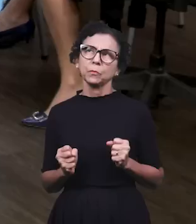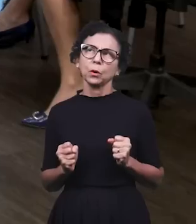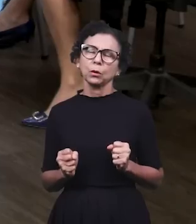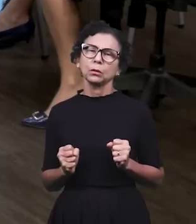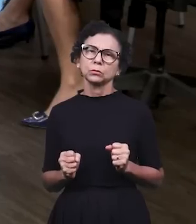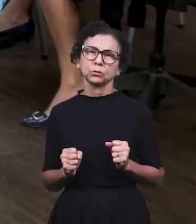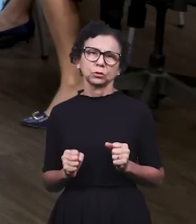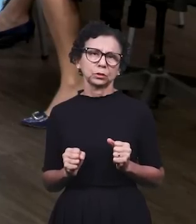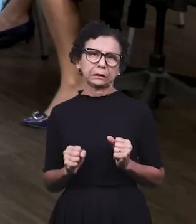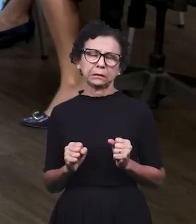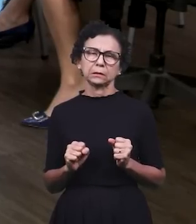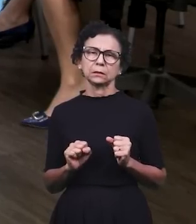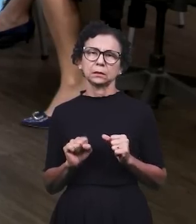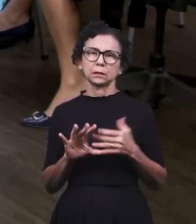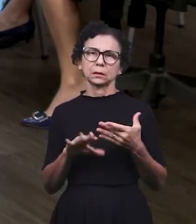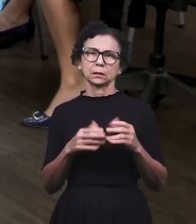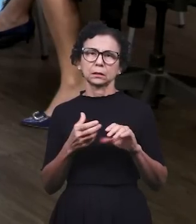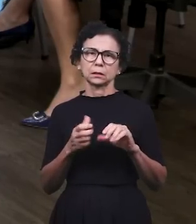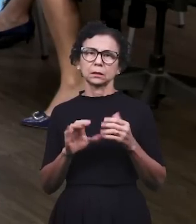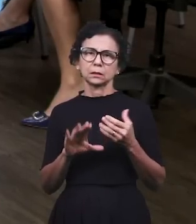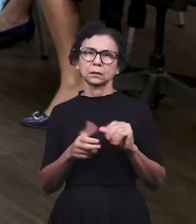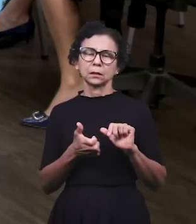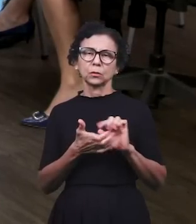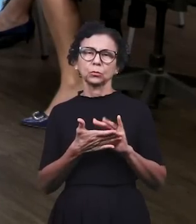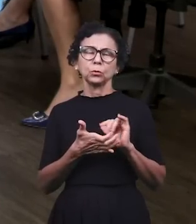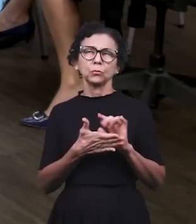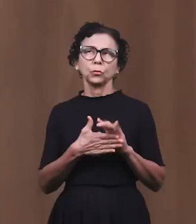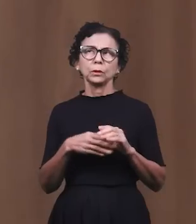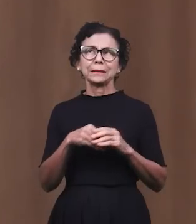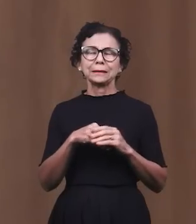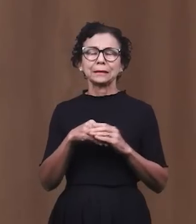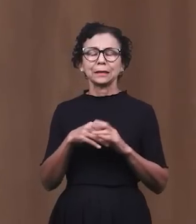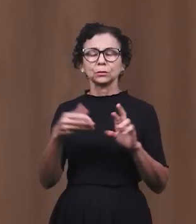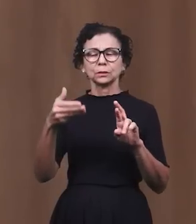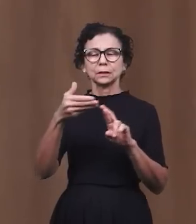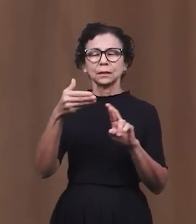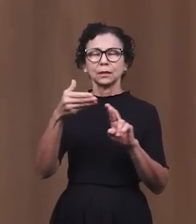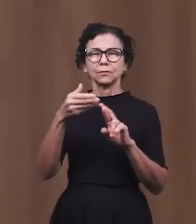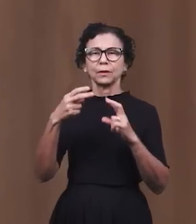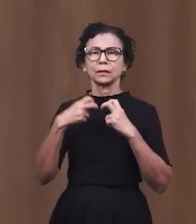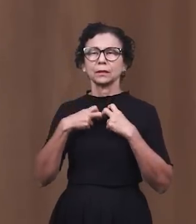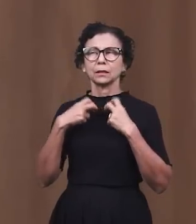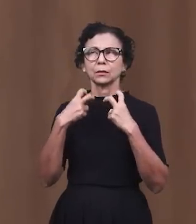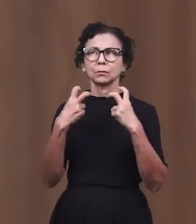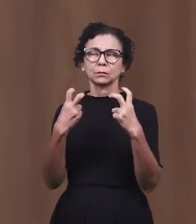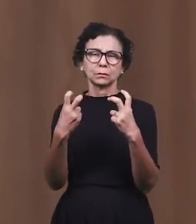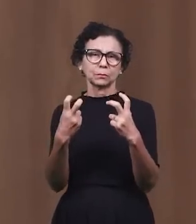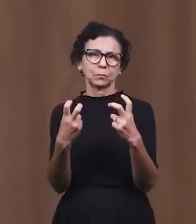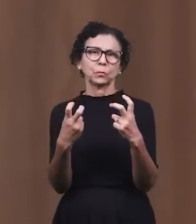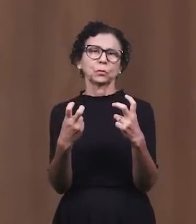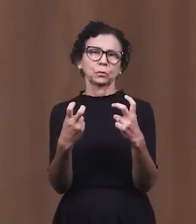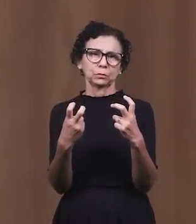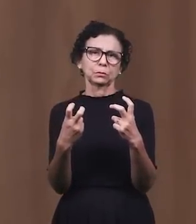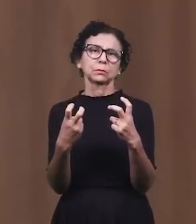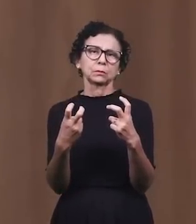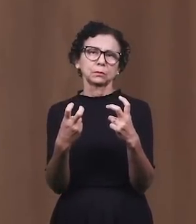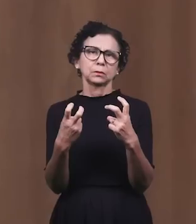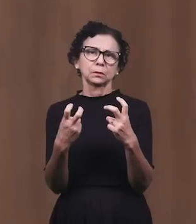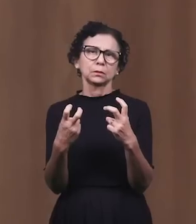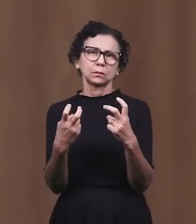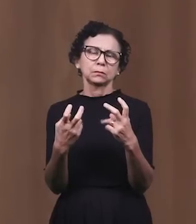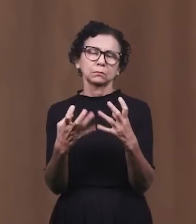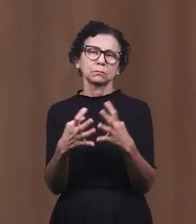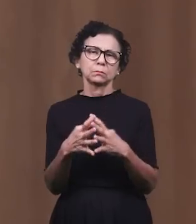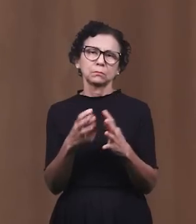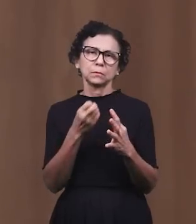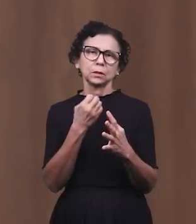fale alguma coisa, não é obrigado, mas é bom que você cante um louvor que